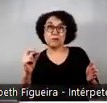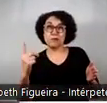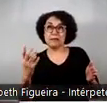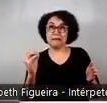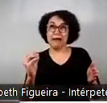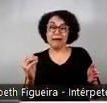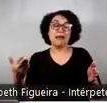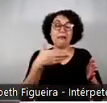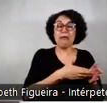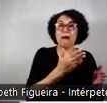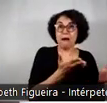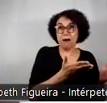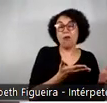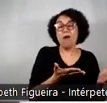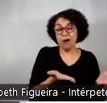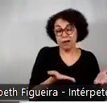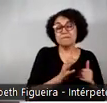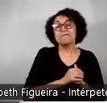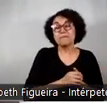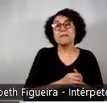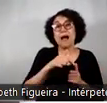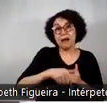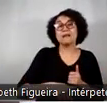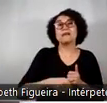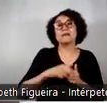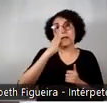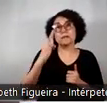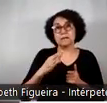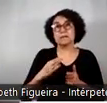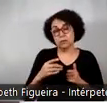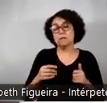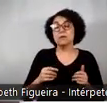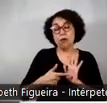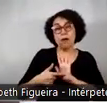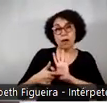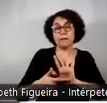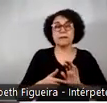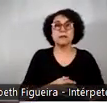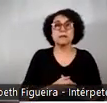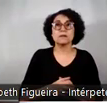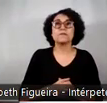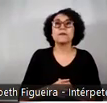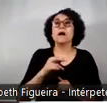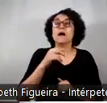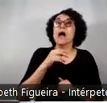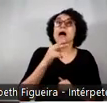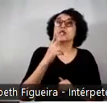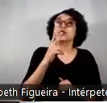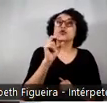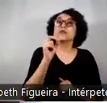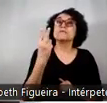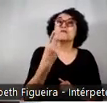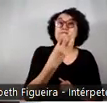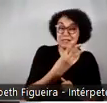E recentemente, né, de 2023, né, do ano passado para cá, a chegada, né, de palestinos, né,